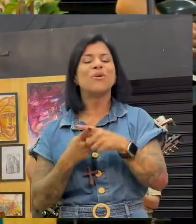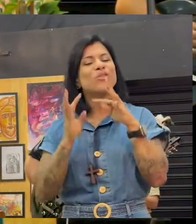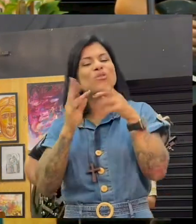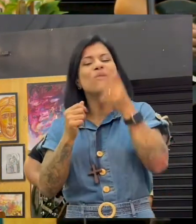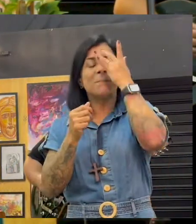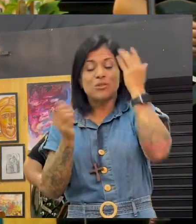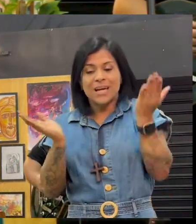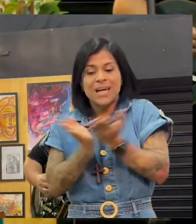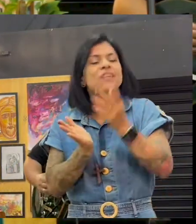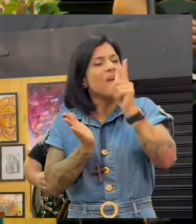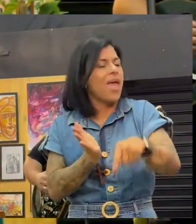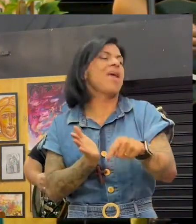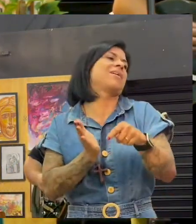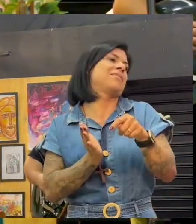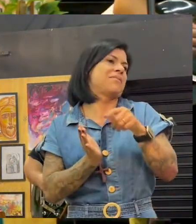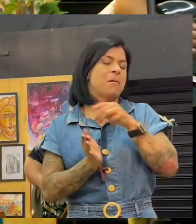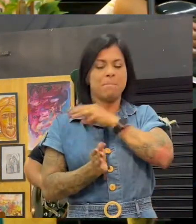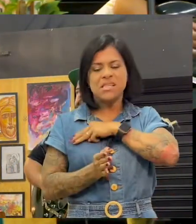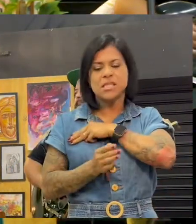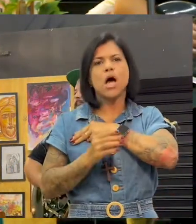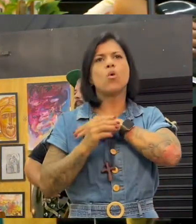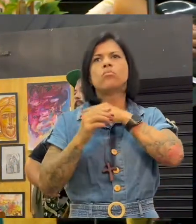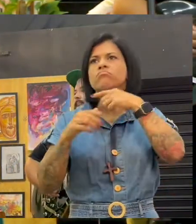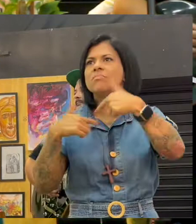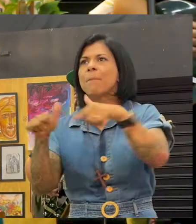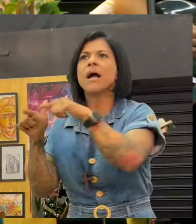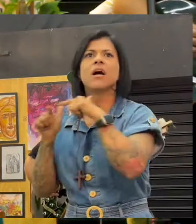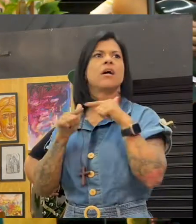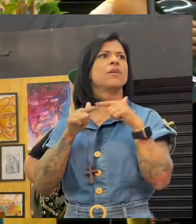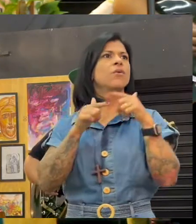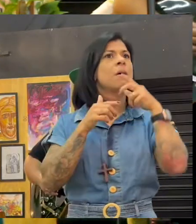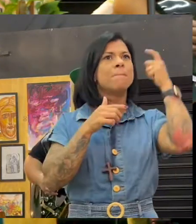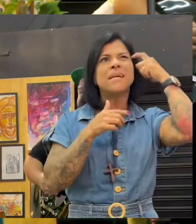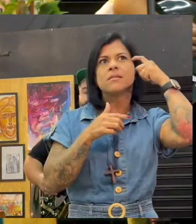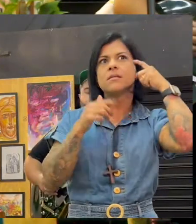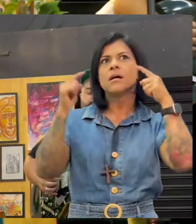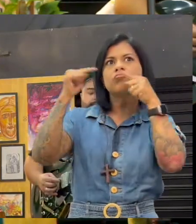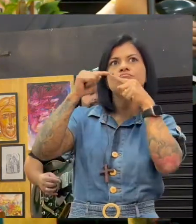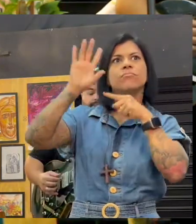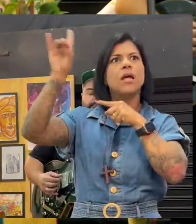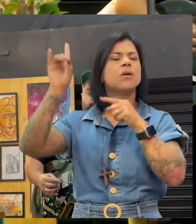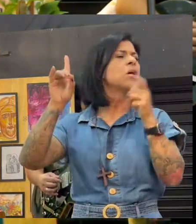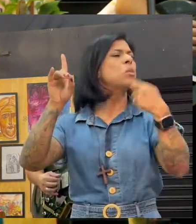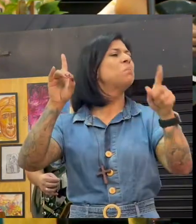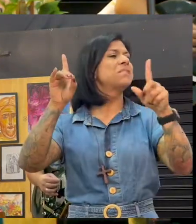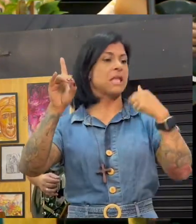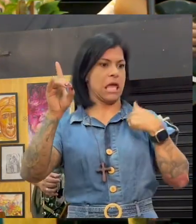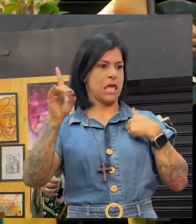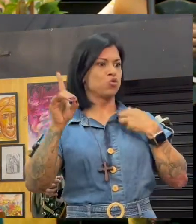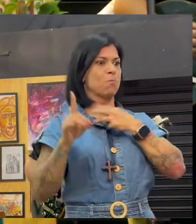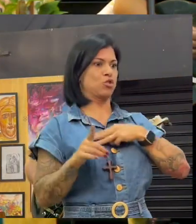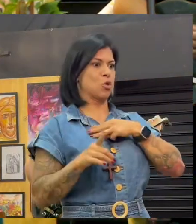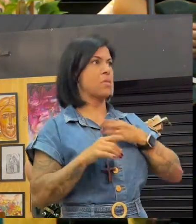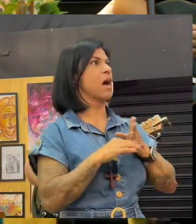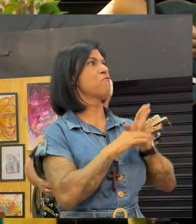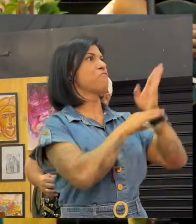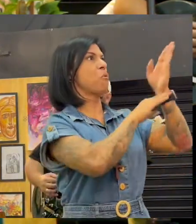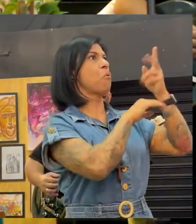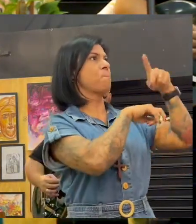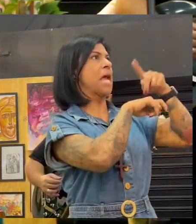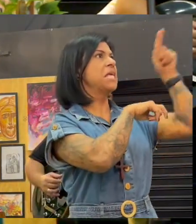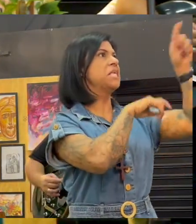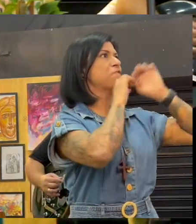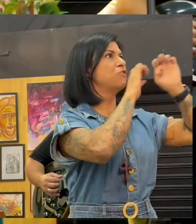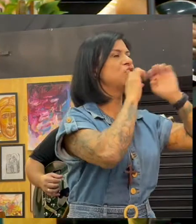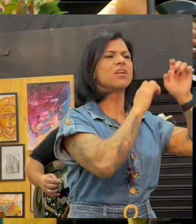cristão é missionário. Todo cristão está trabalhando o tempo inteiro e é missionário. Você não precisa estar em alguma missão específica, numa base missionária